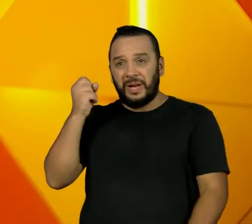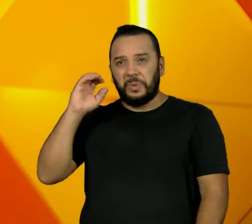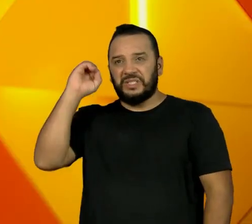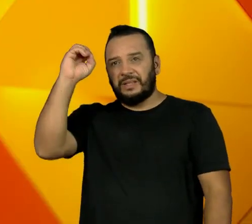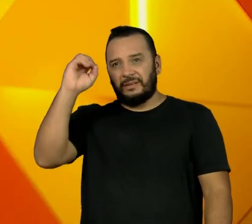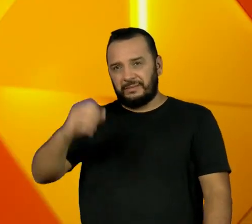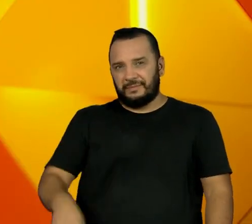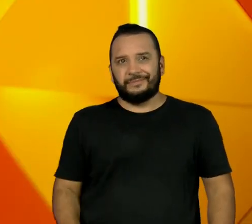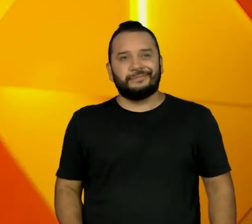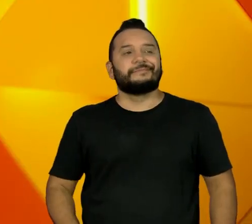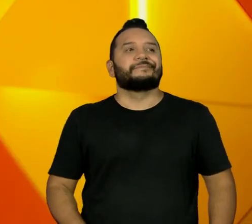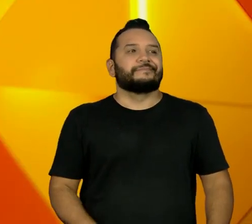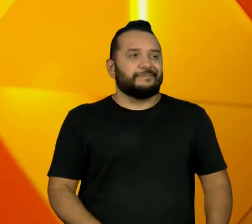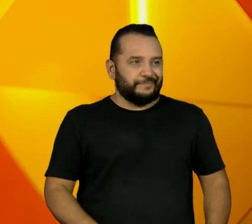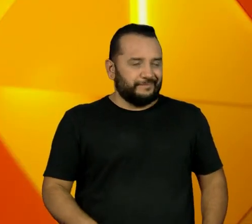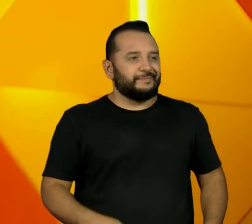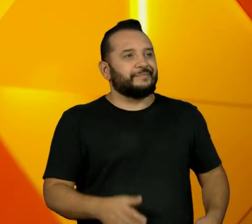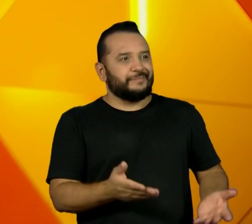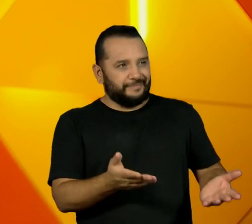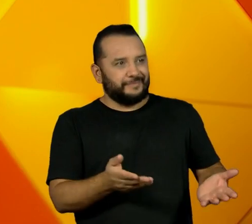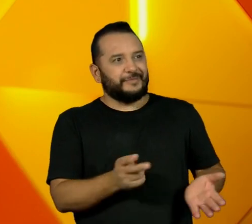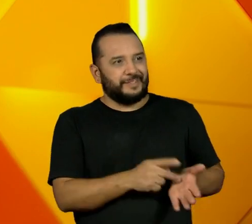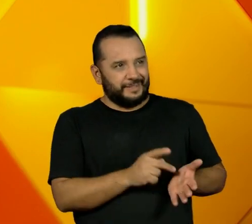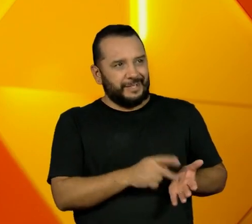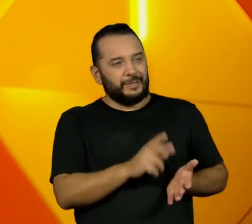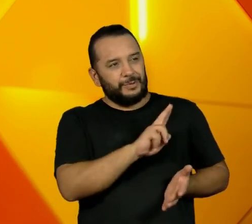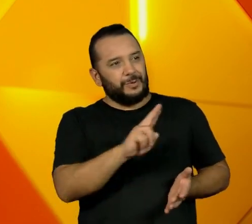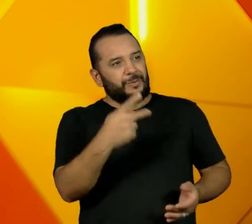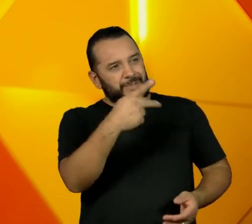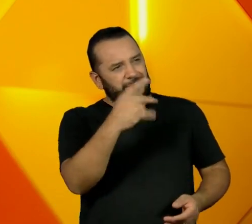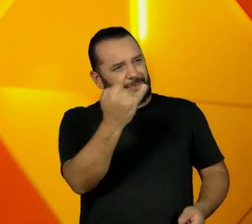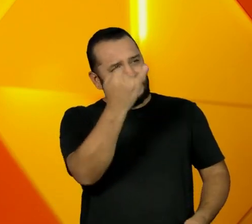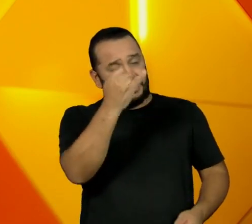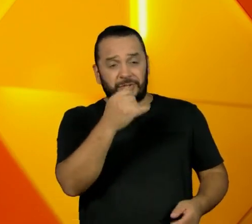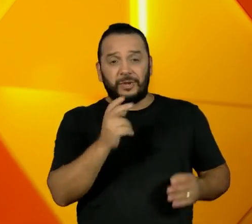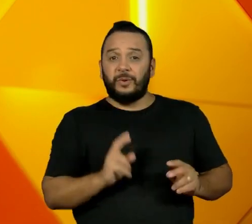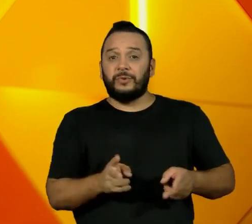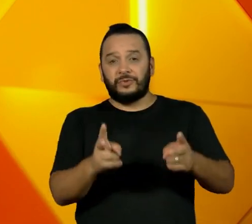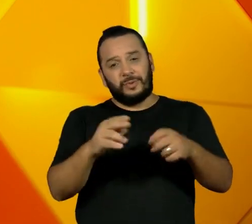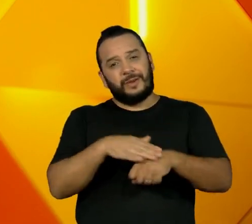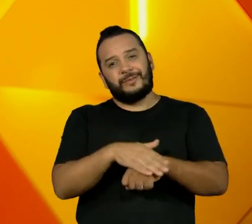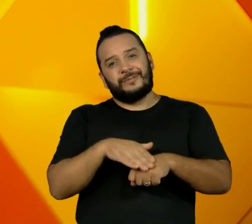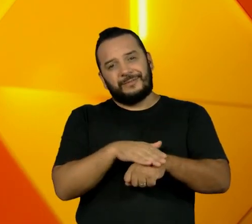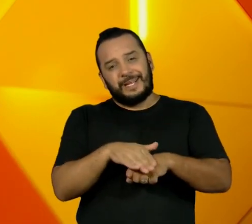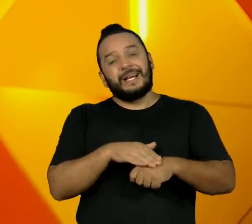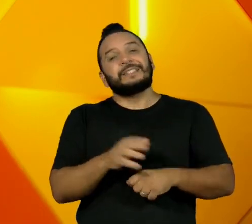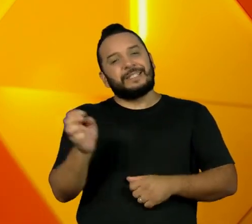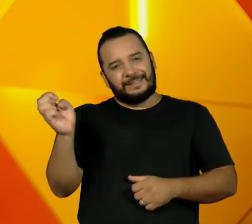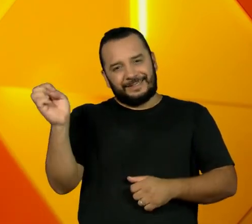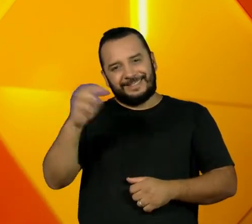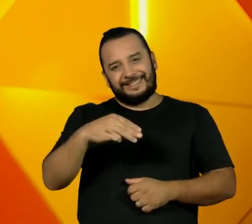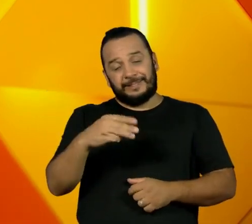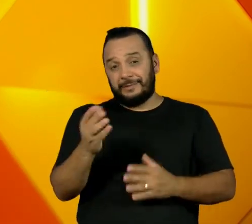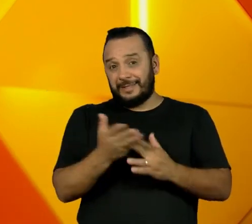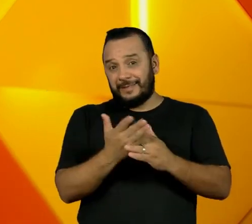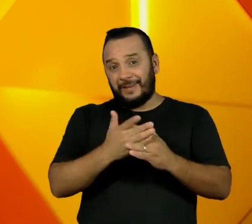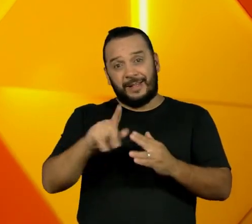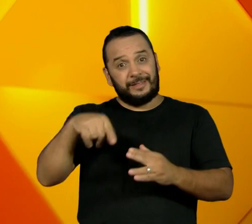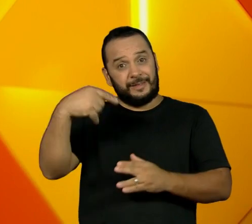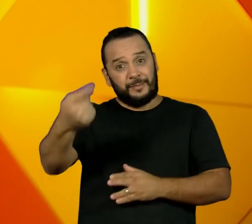com certeza seu nome estará lá. Eu vou continuar essa conversa com vocês, sim, só que depois